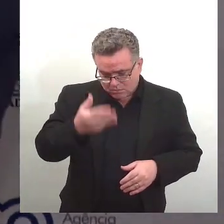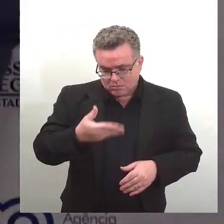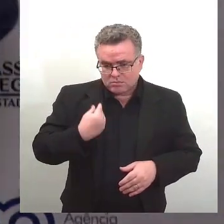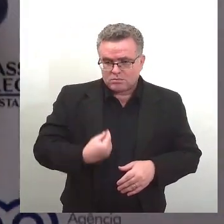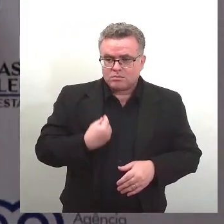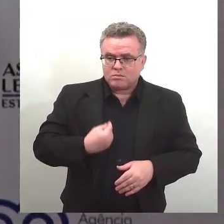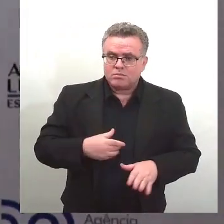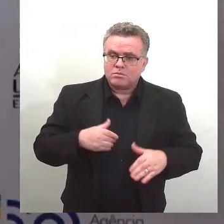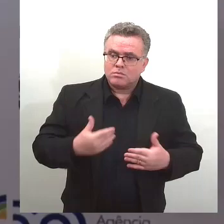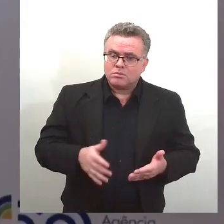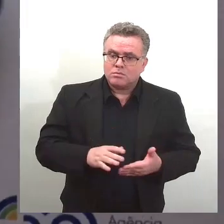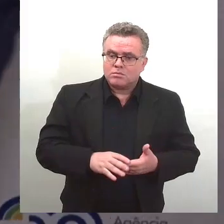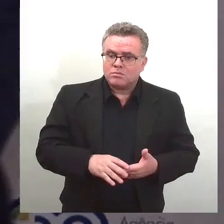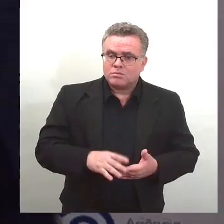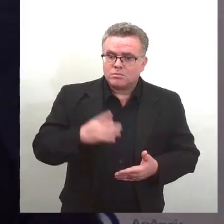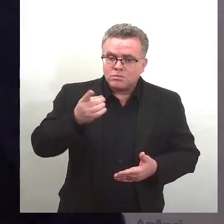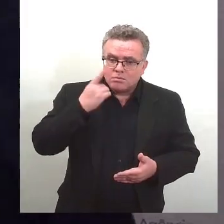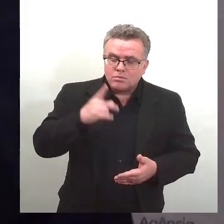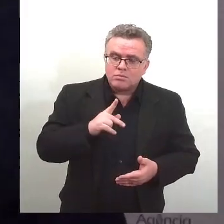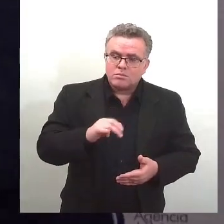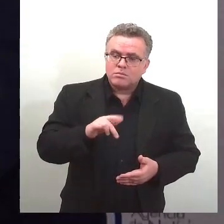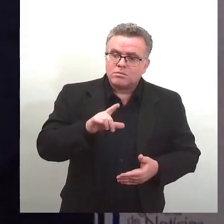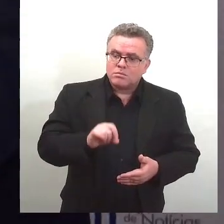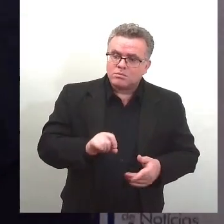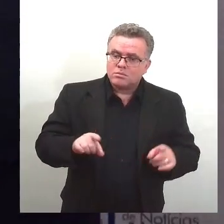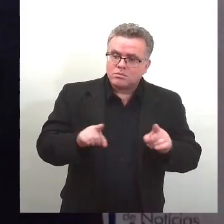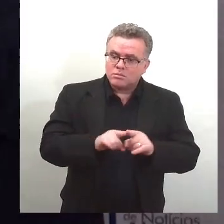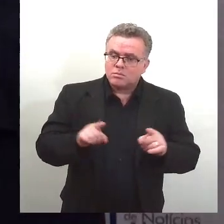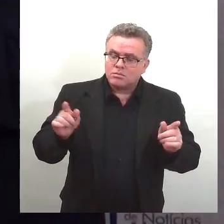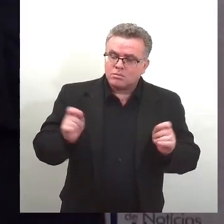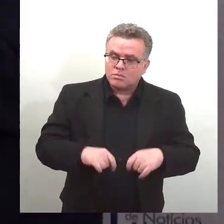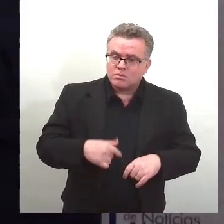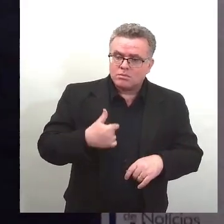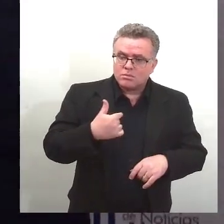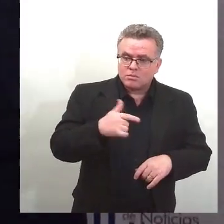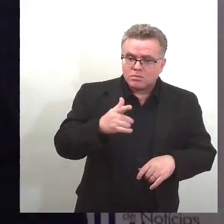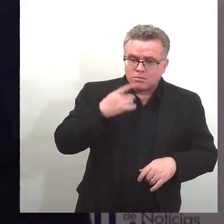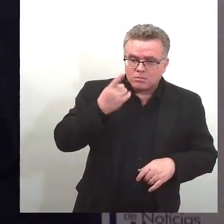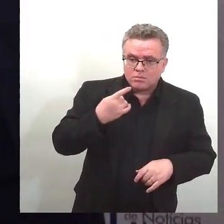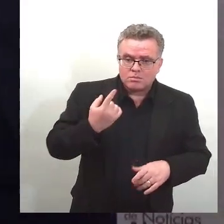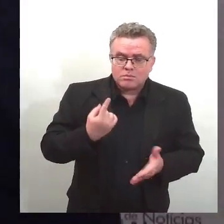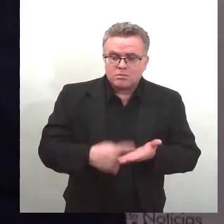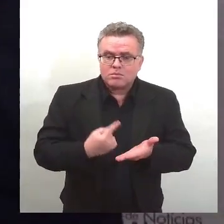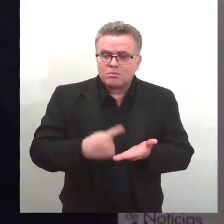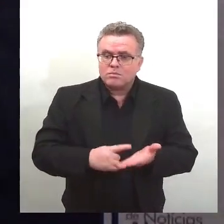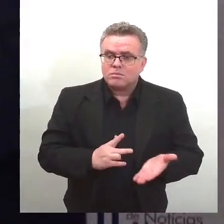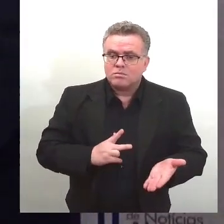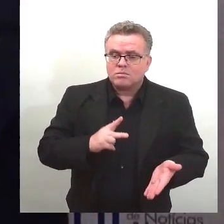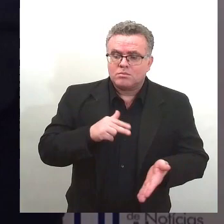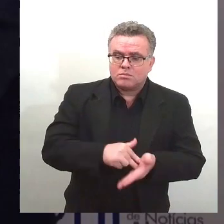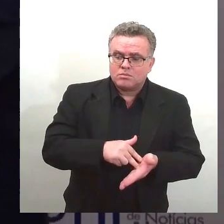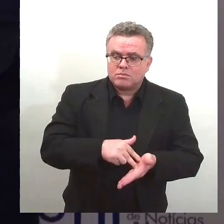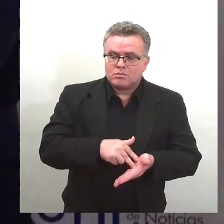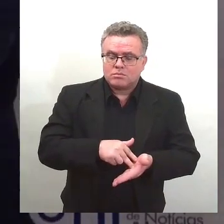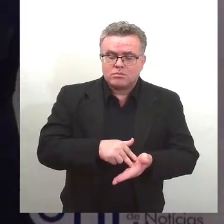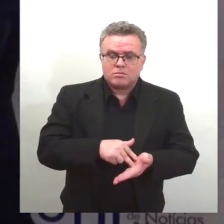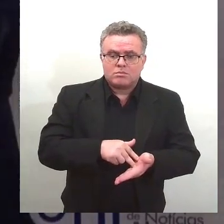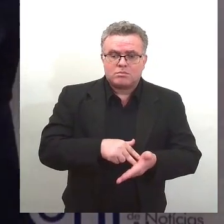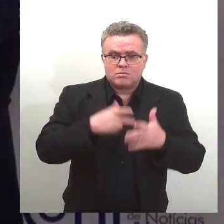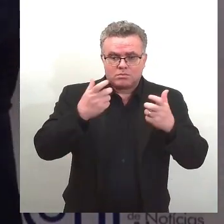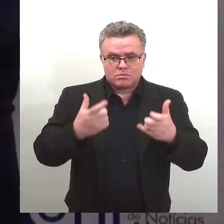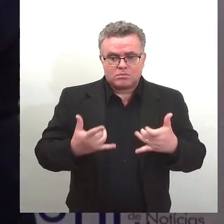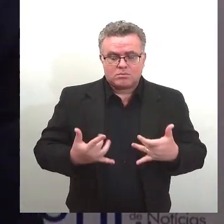de Valmir, e o deputado Paulo Júnior também foi outro parlamentar que fez questão de usar a tribuna para